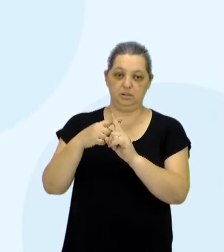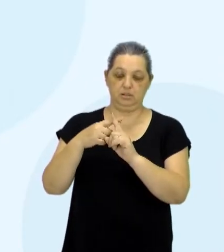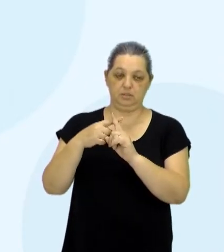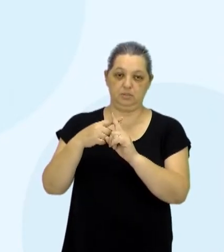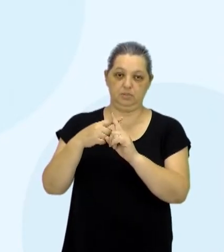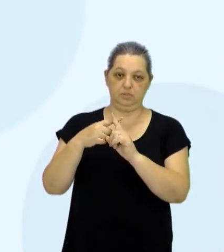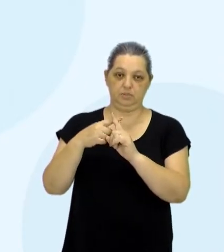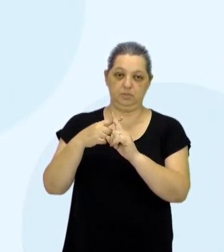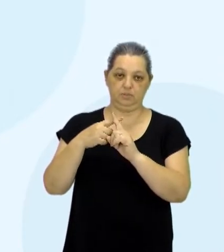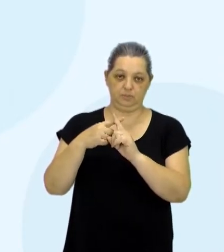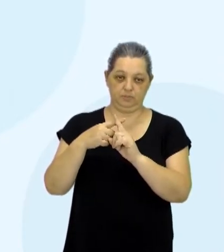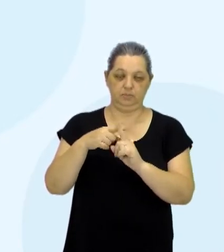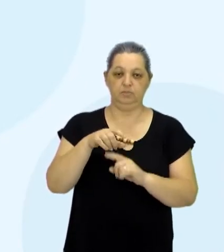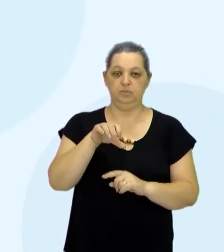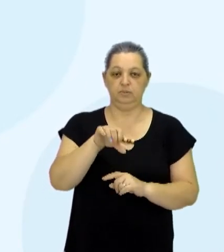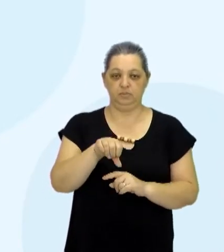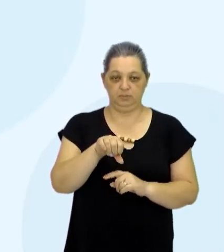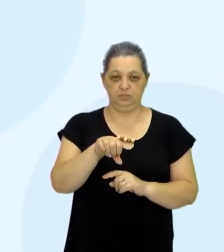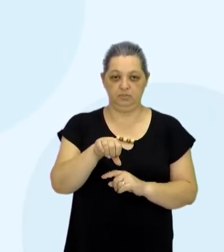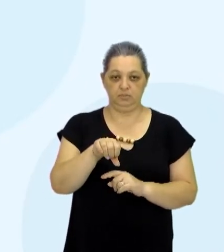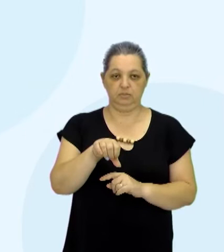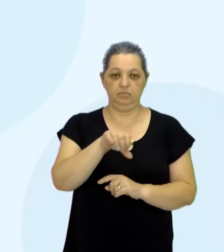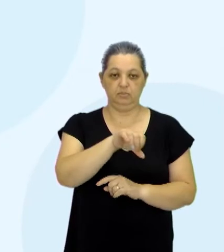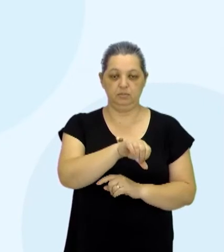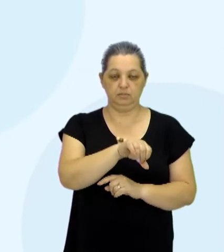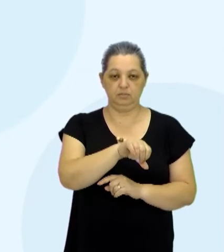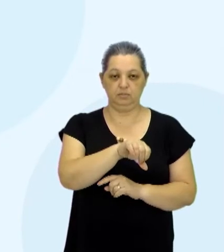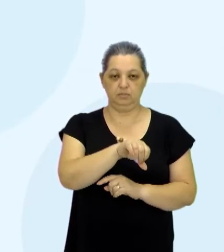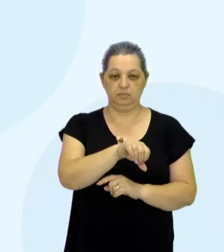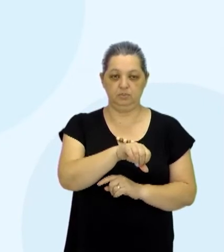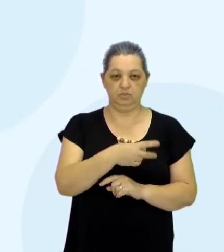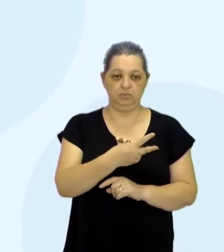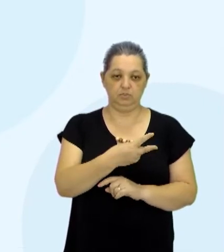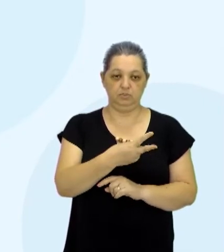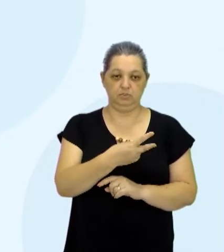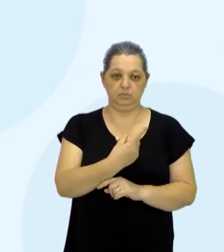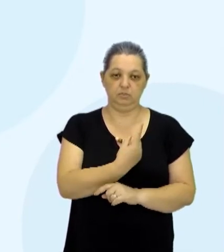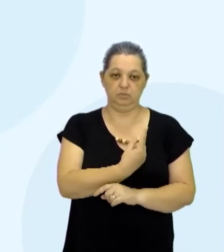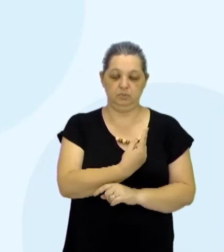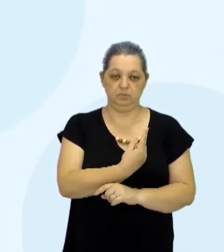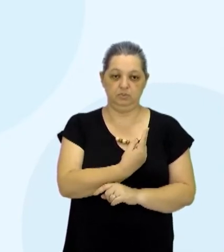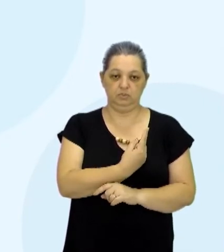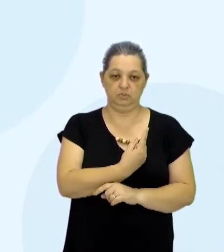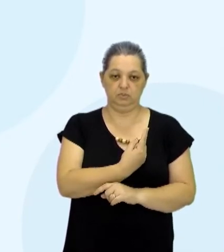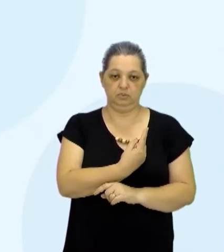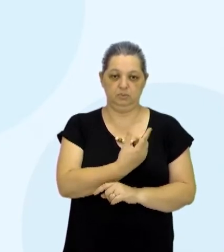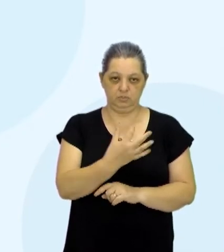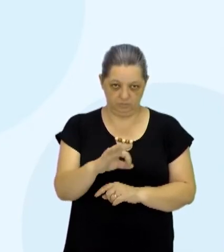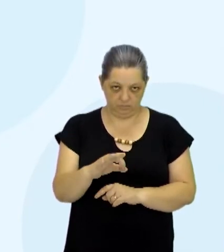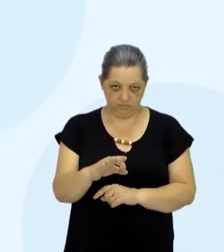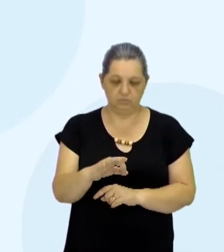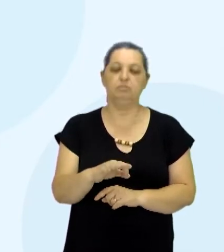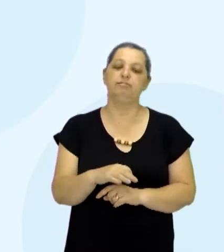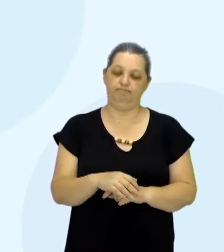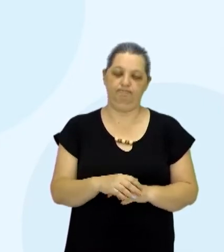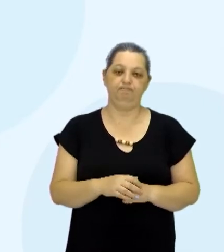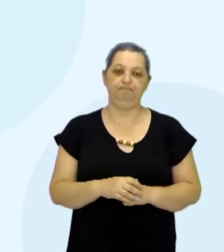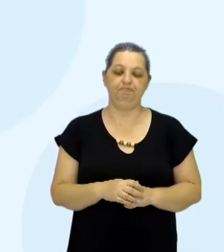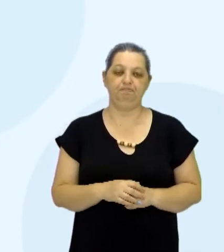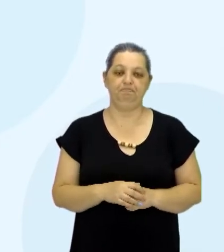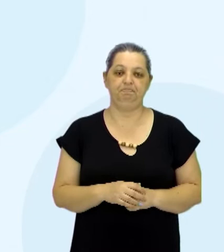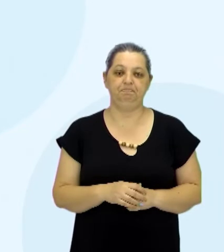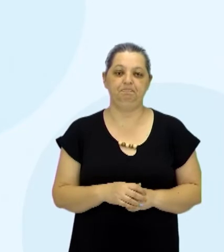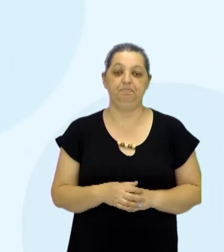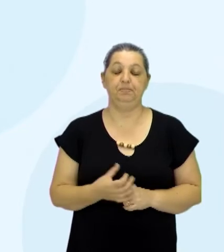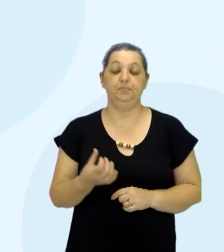1. 1 vezes 9, 9. 1 vezes 9, 9. 1 vezes 2, 2. 1 vezes 1, 1. Errei até aqui? Não. Tá. Somando.